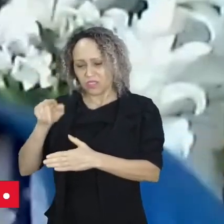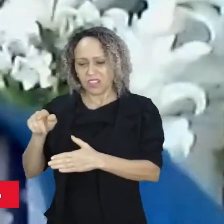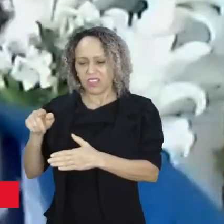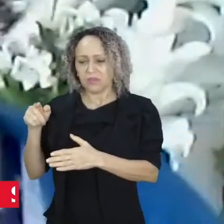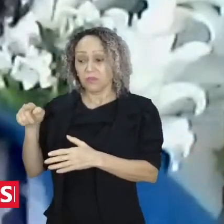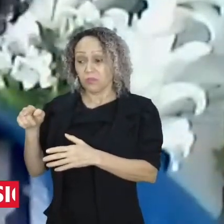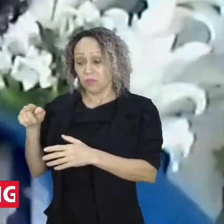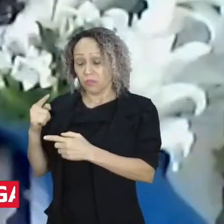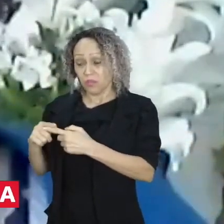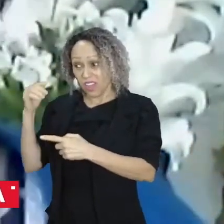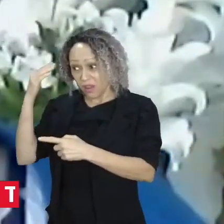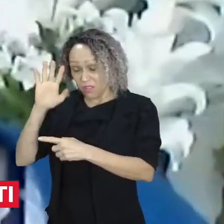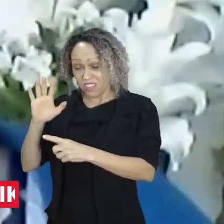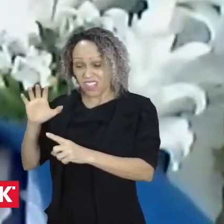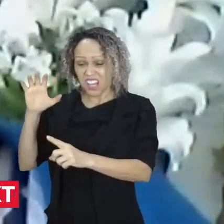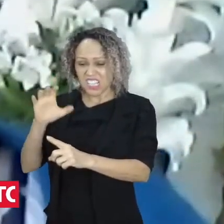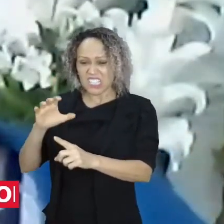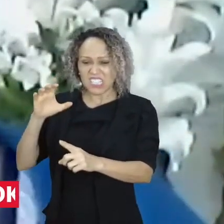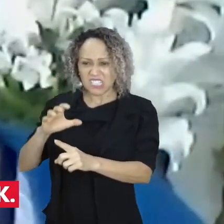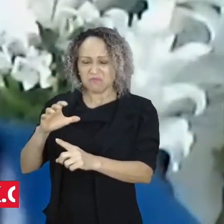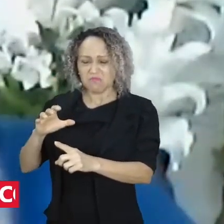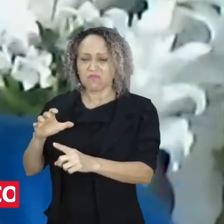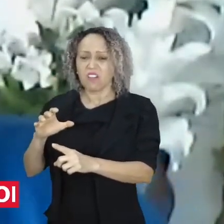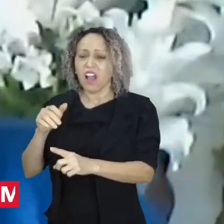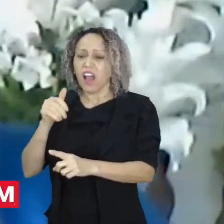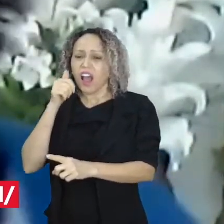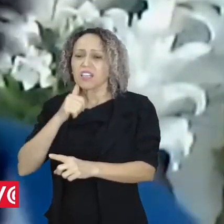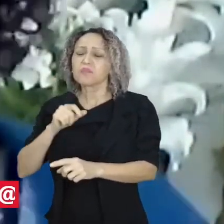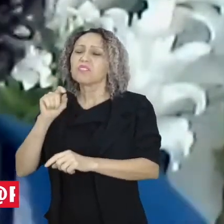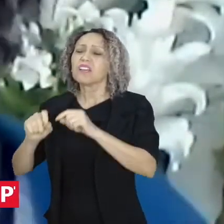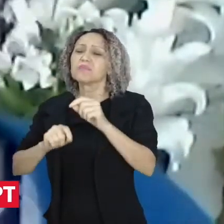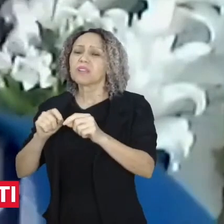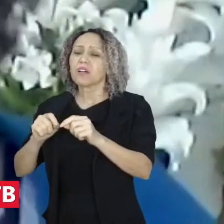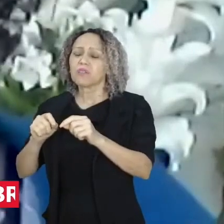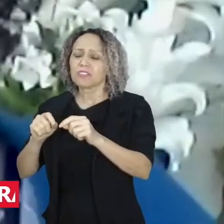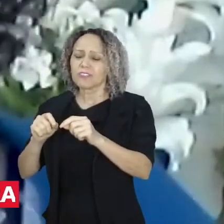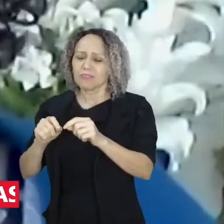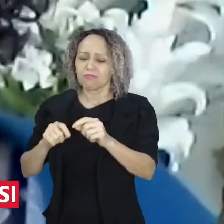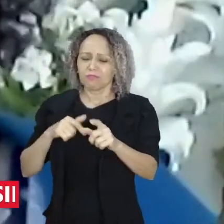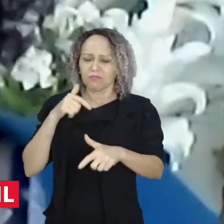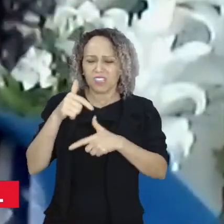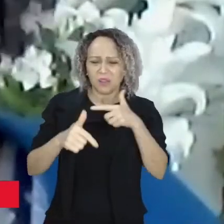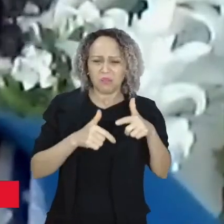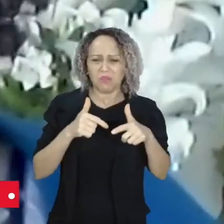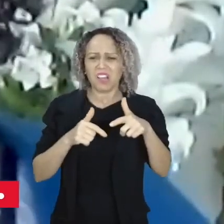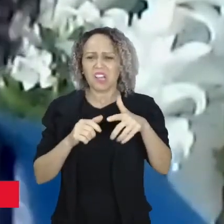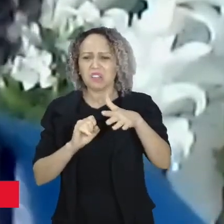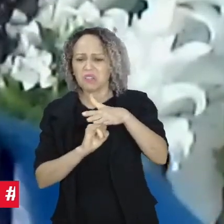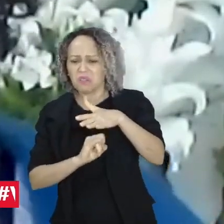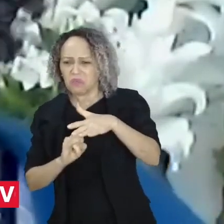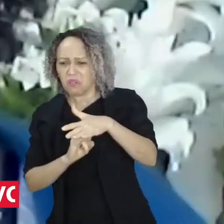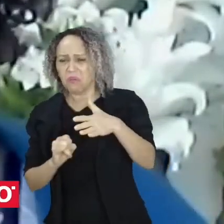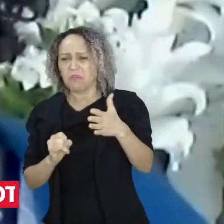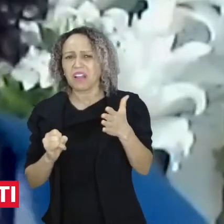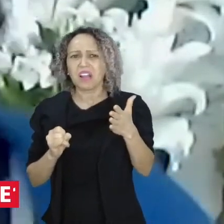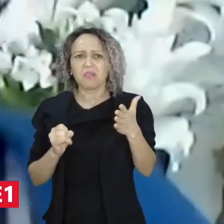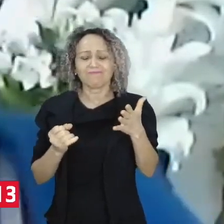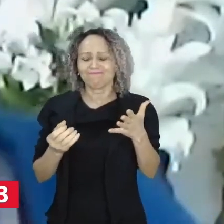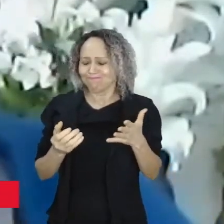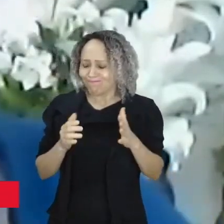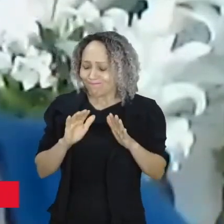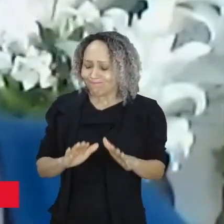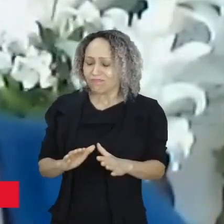trabalhadora doméstica, porque o pensamento escravocrata, né, achava que essas trabalhadoras